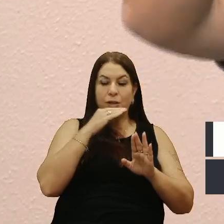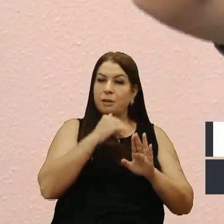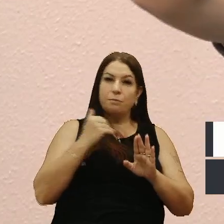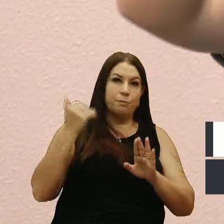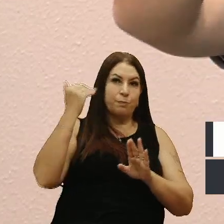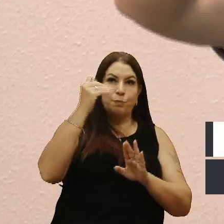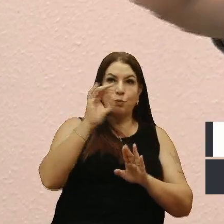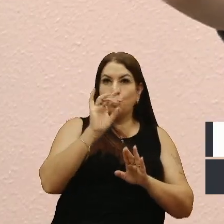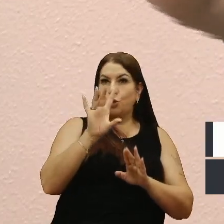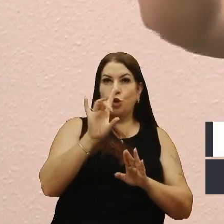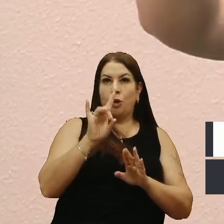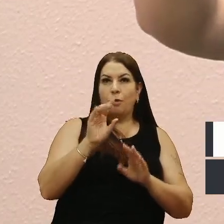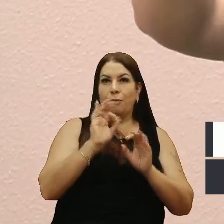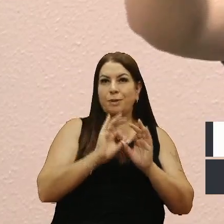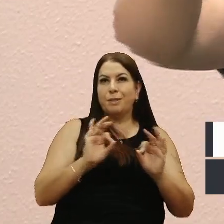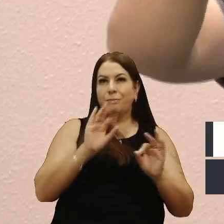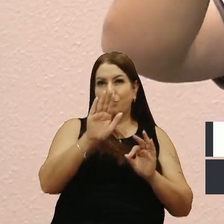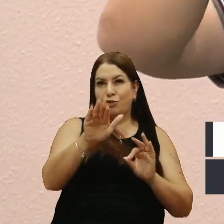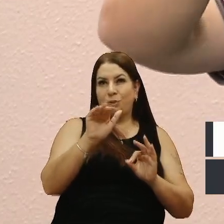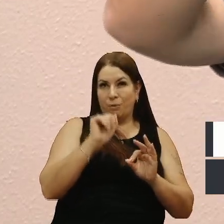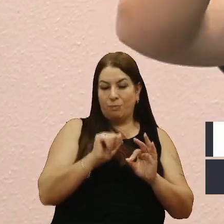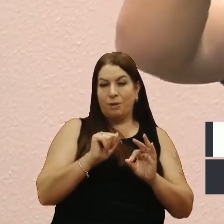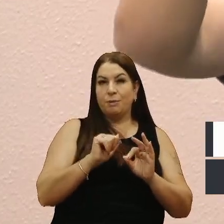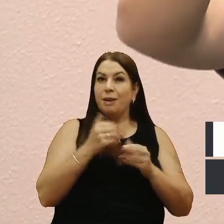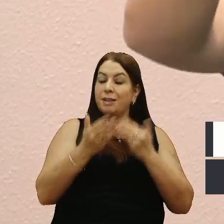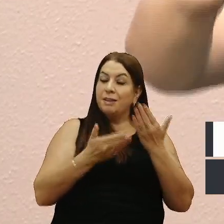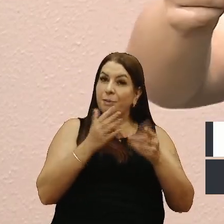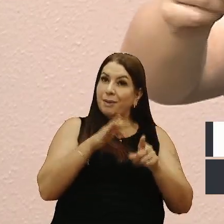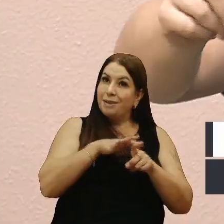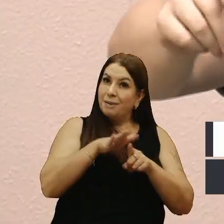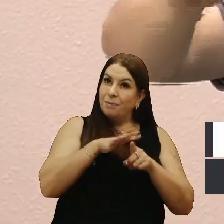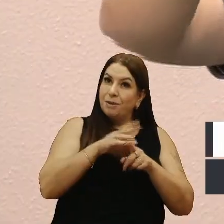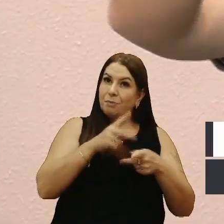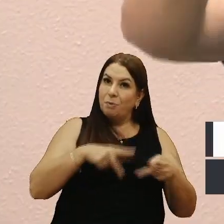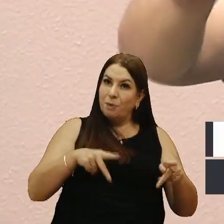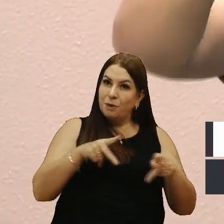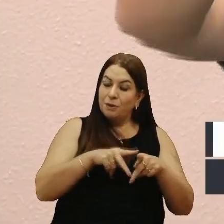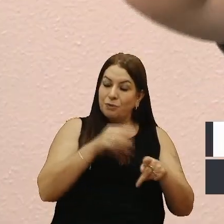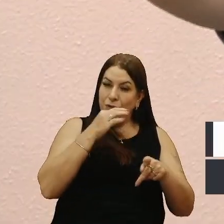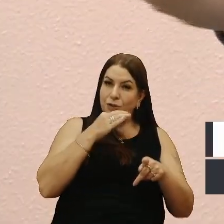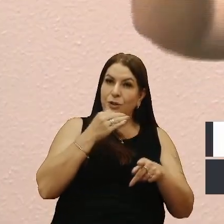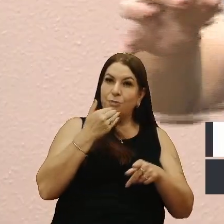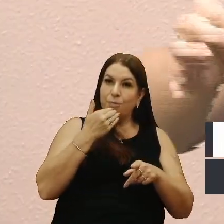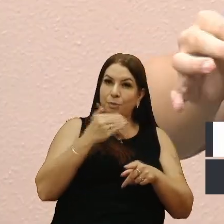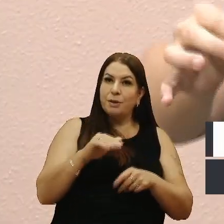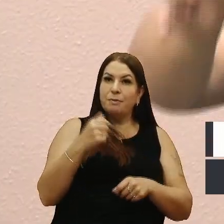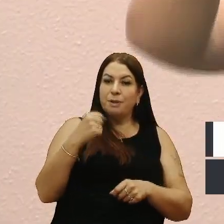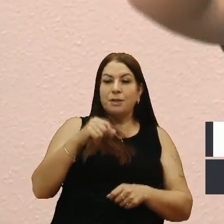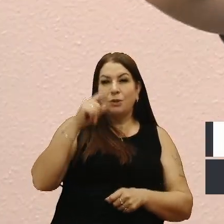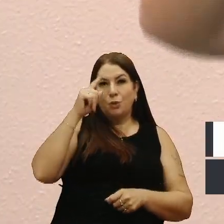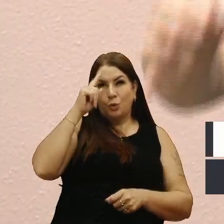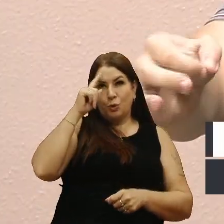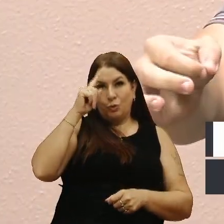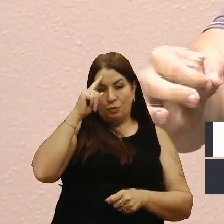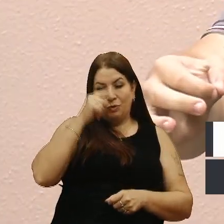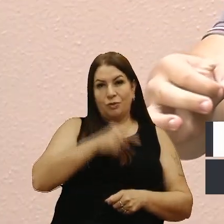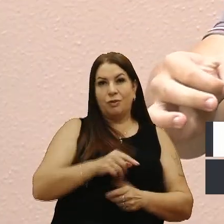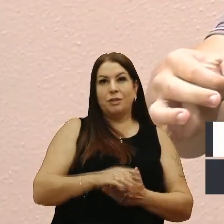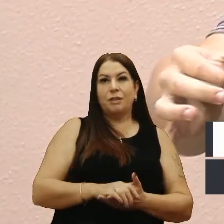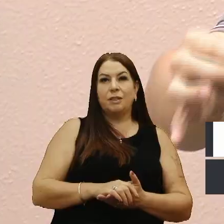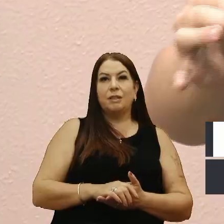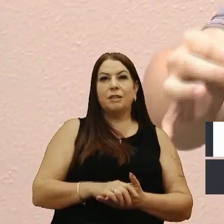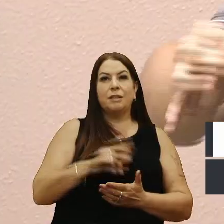é somente uma simples nomeação, é atender uma demanda da população caxiense que clama e precisa diariamente